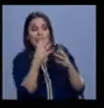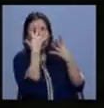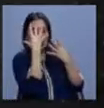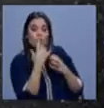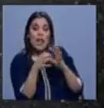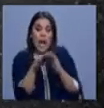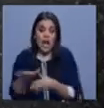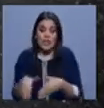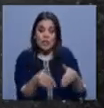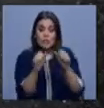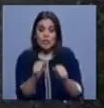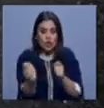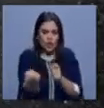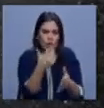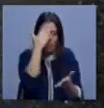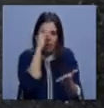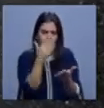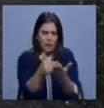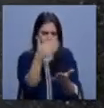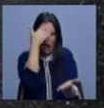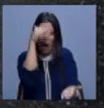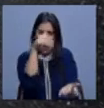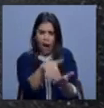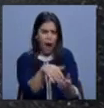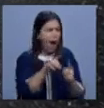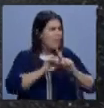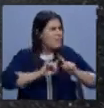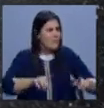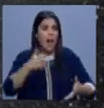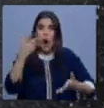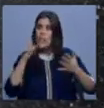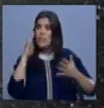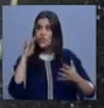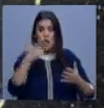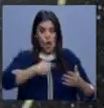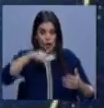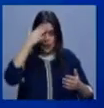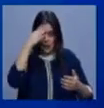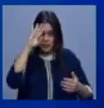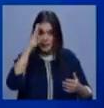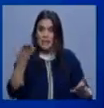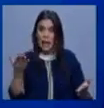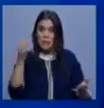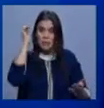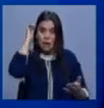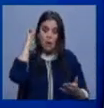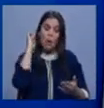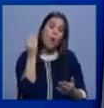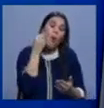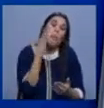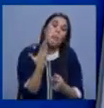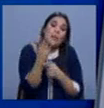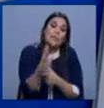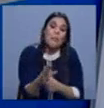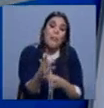destas estrelas, dá resultados completamente diferentes daquilo que, teoricamente, nós julgávamos que sabíamos sobre como é que a matéria